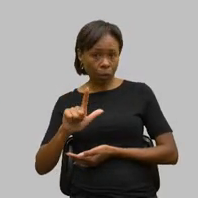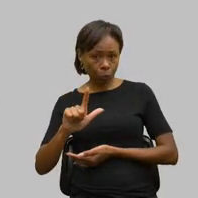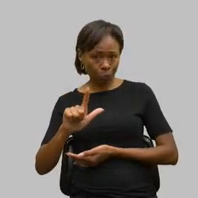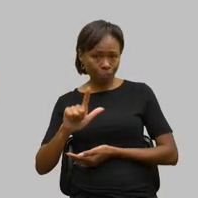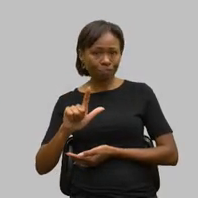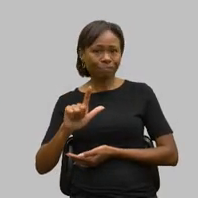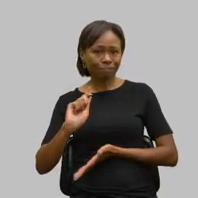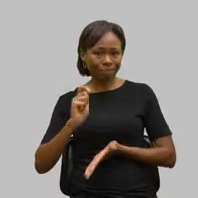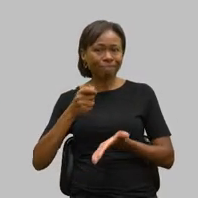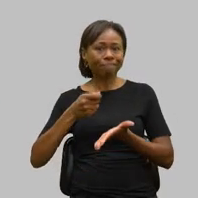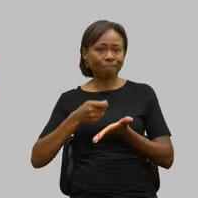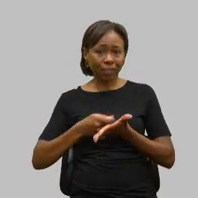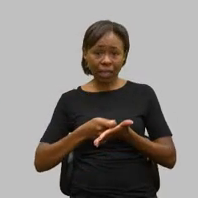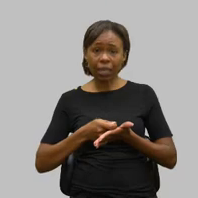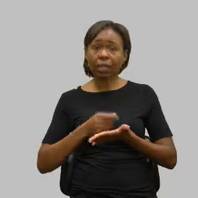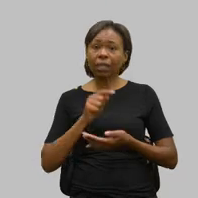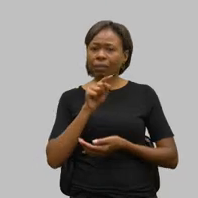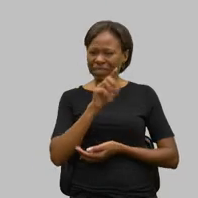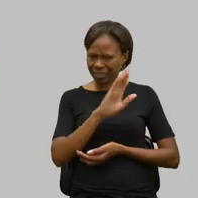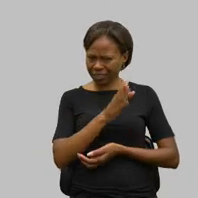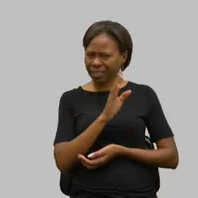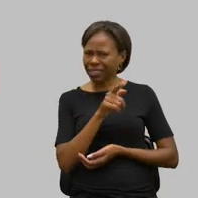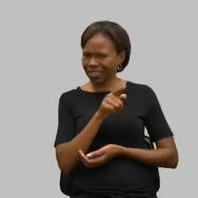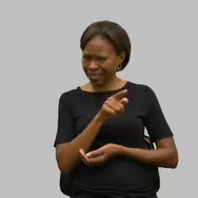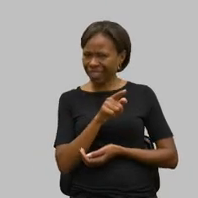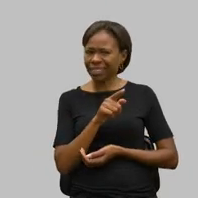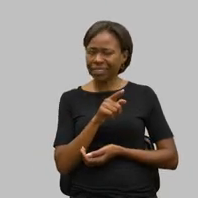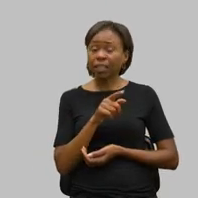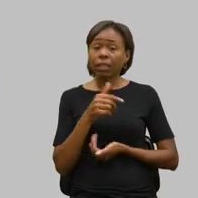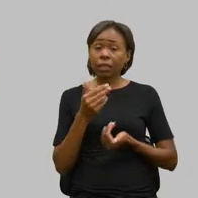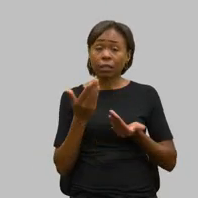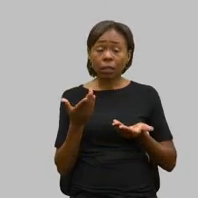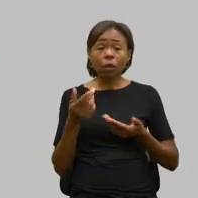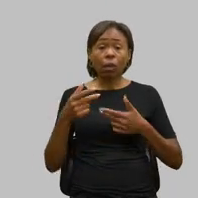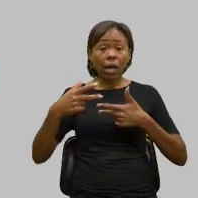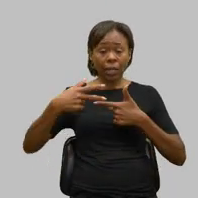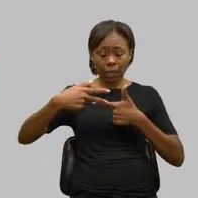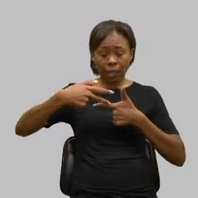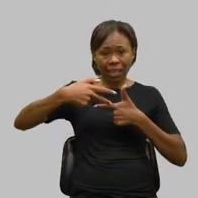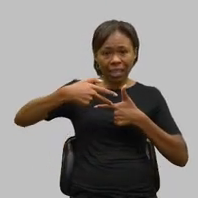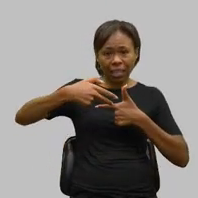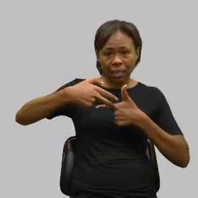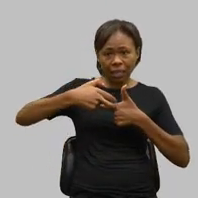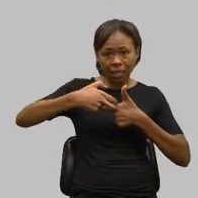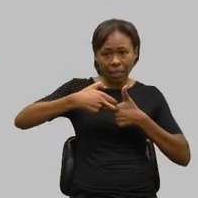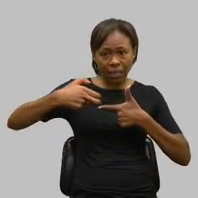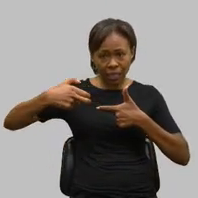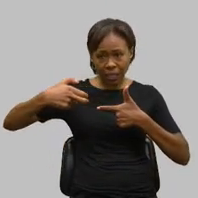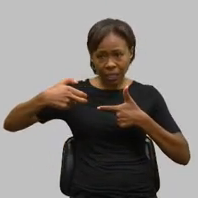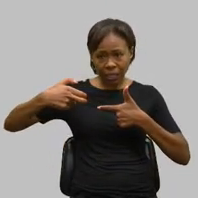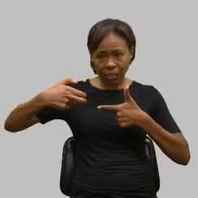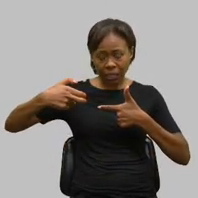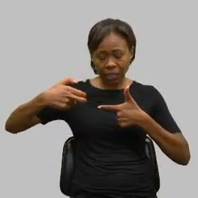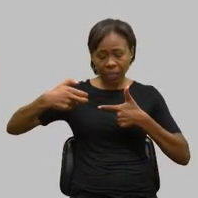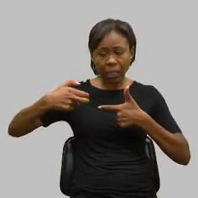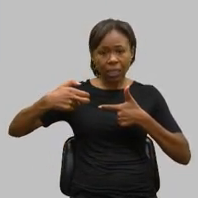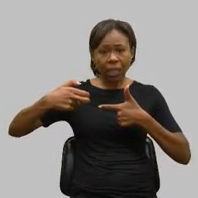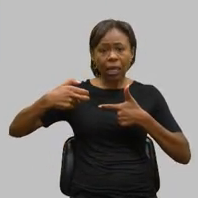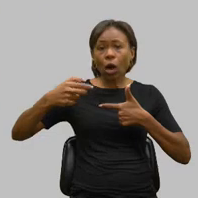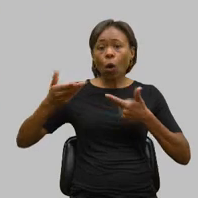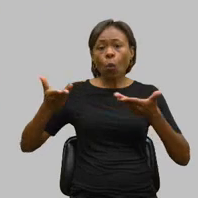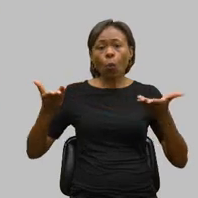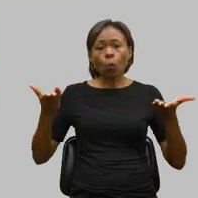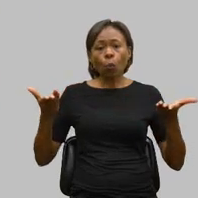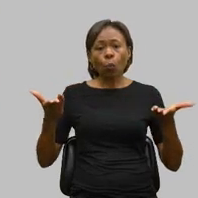Você já fez muita. E, além de que a biópsia transretal, ela hoje está